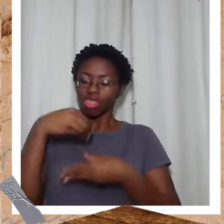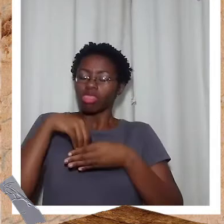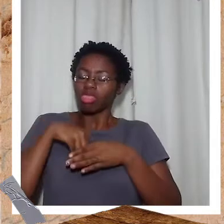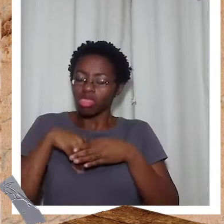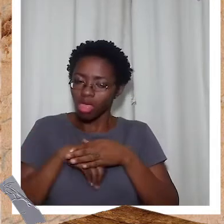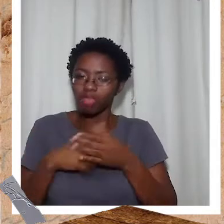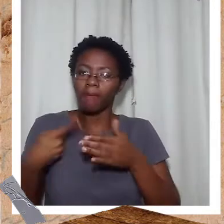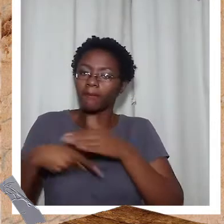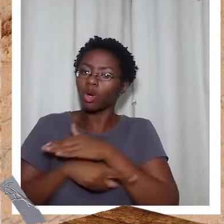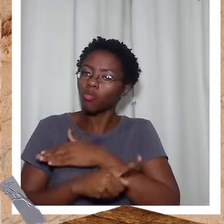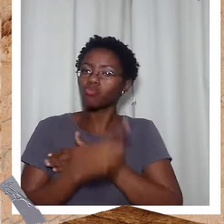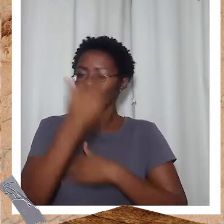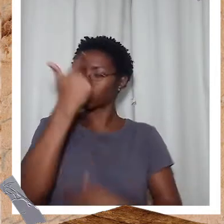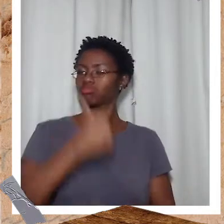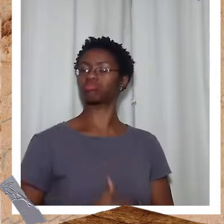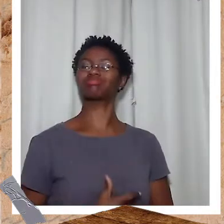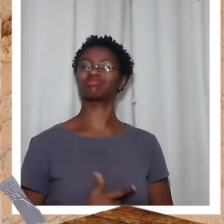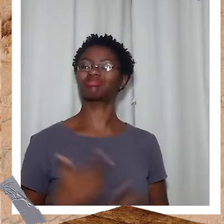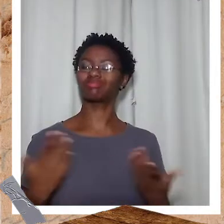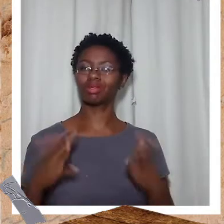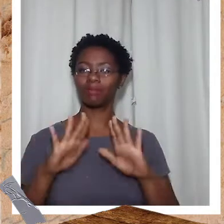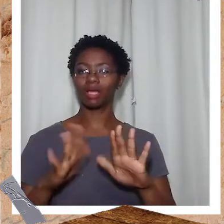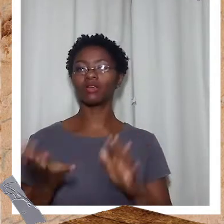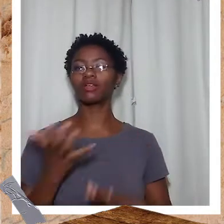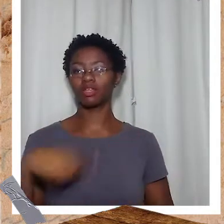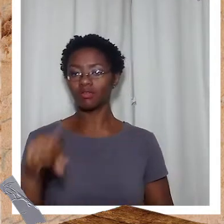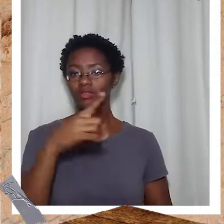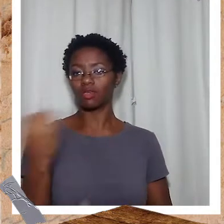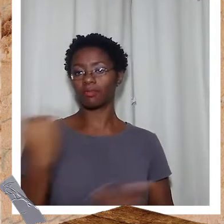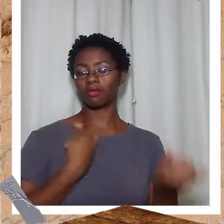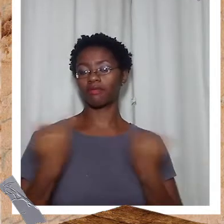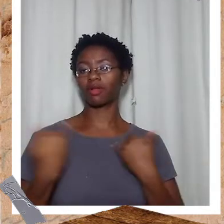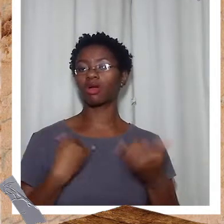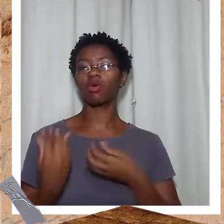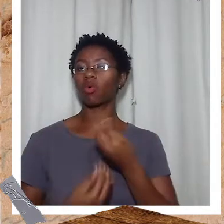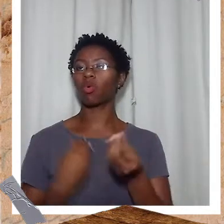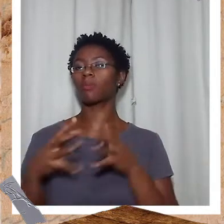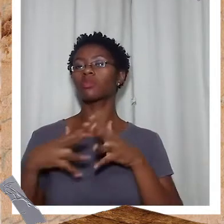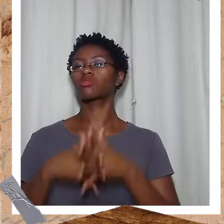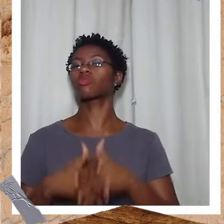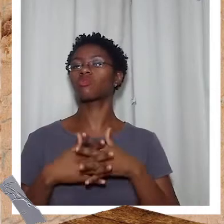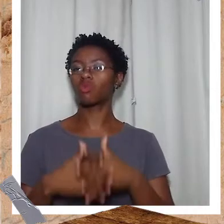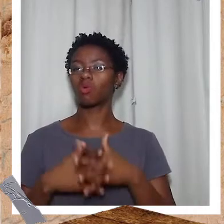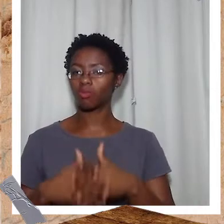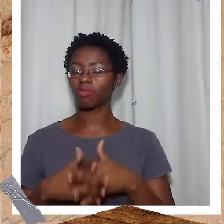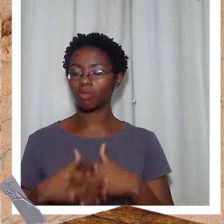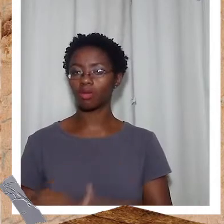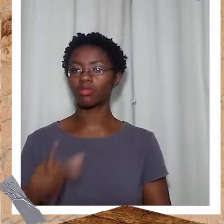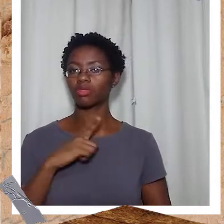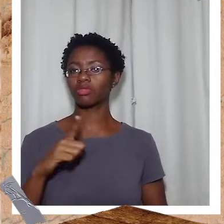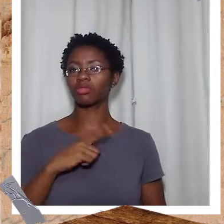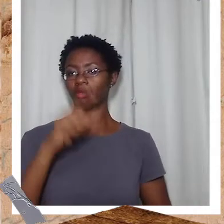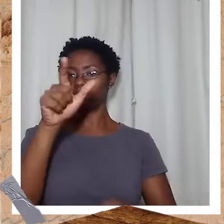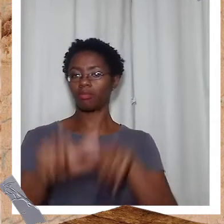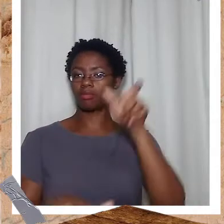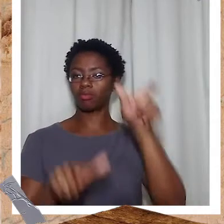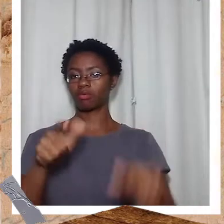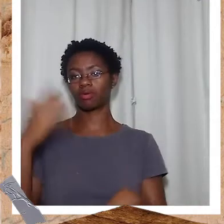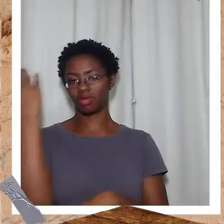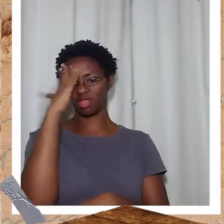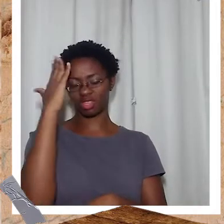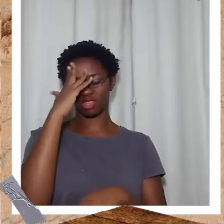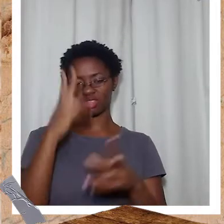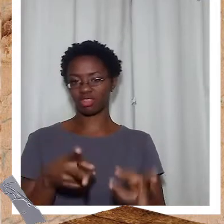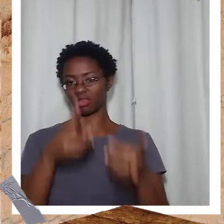um pouco ouvir de vocês, né, sobre essa complexidade que é trazer uma personagem que nós